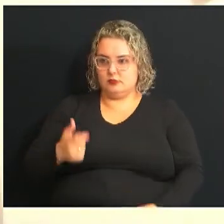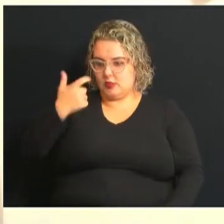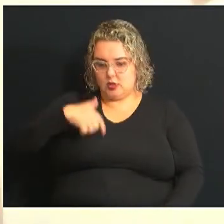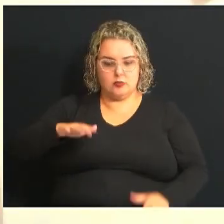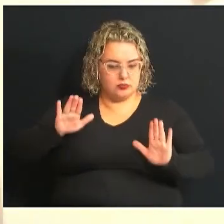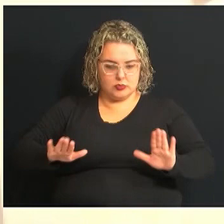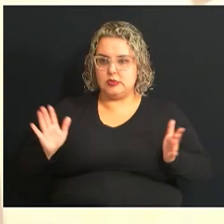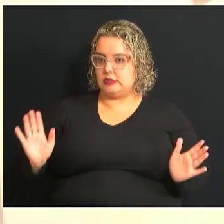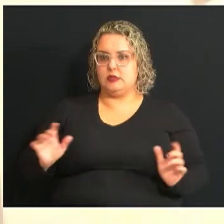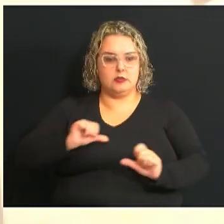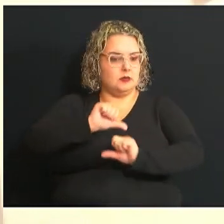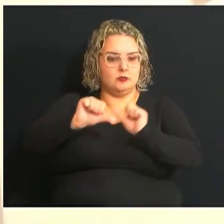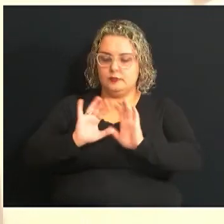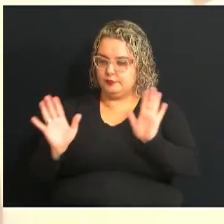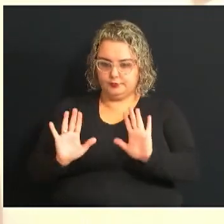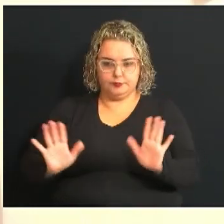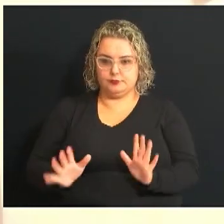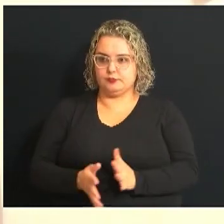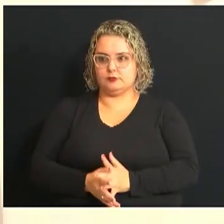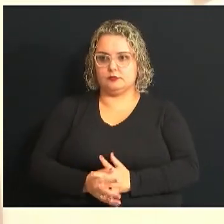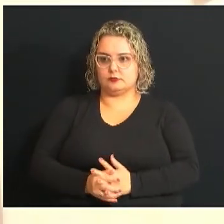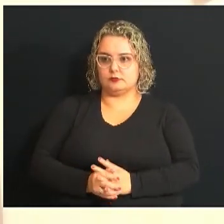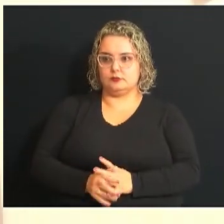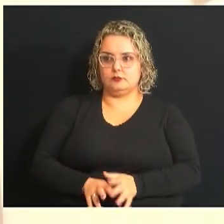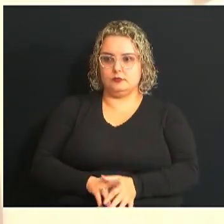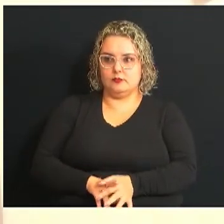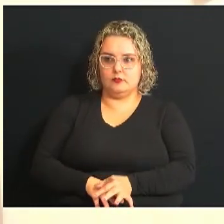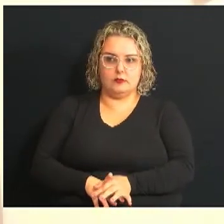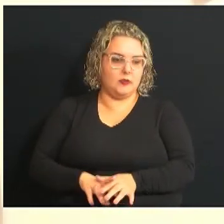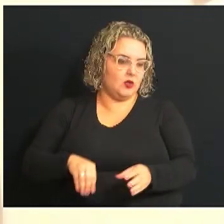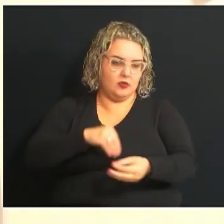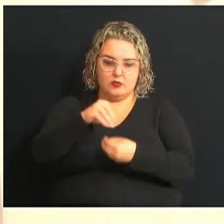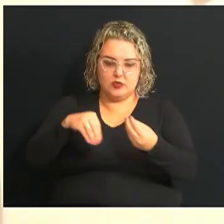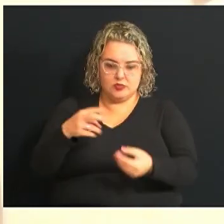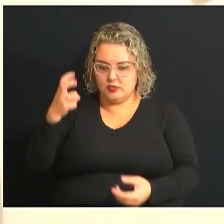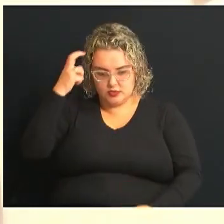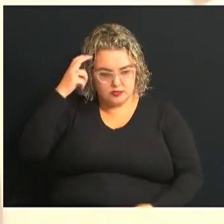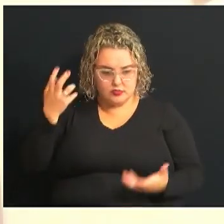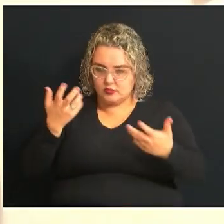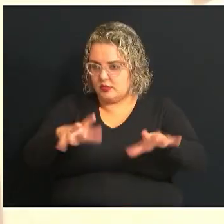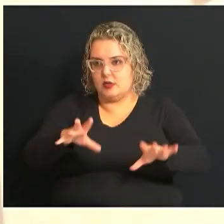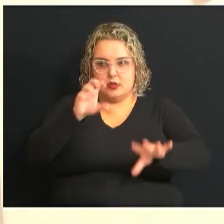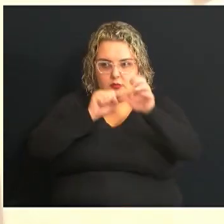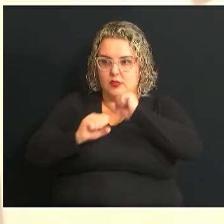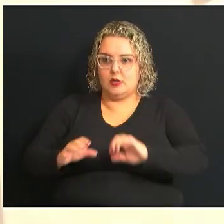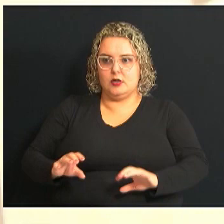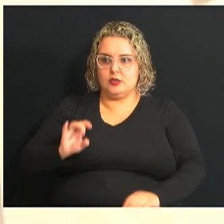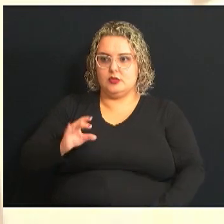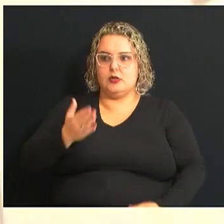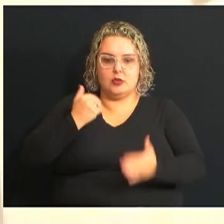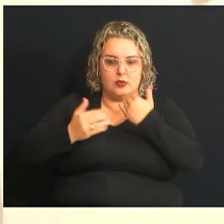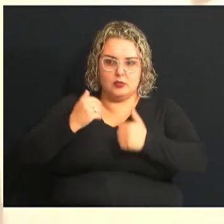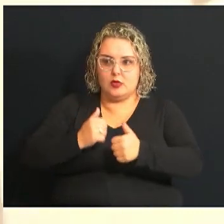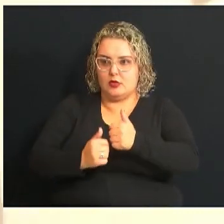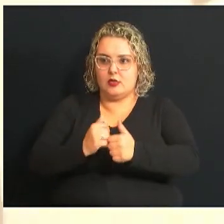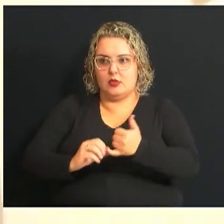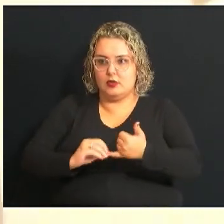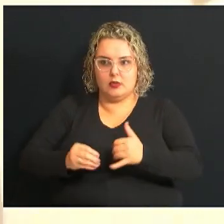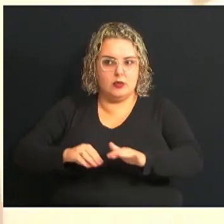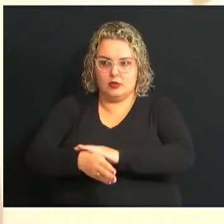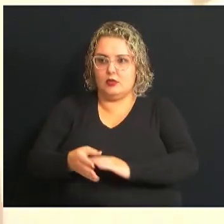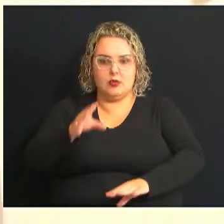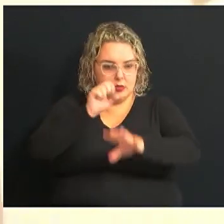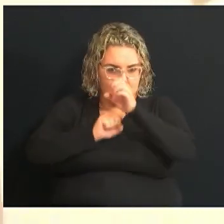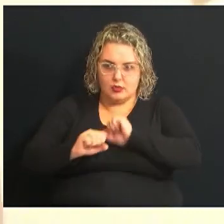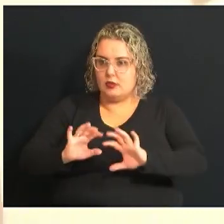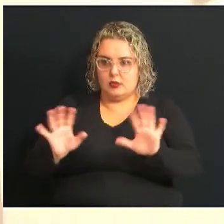acabou, e eu não vou me misturar com essa cultura, e eu não quero aprender, eu quero só comer o meu arroz e feijão aqui que eu estou acostumada, eu não vou aprender como é que